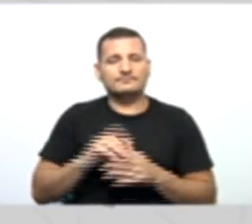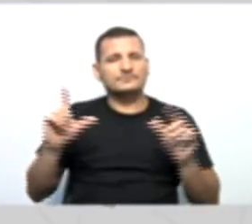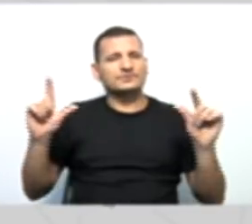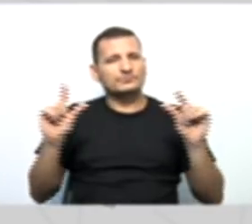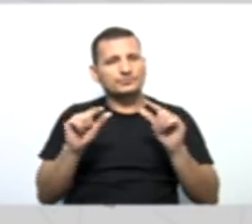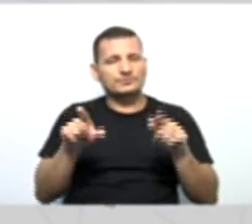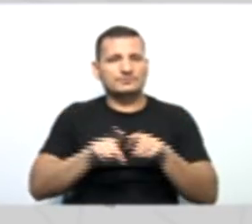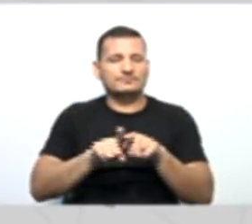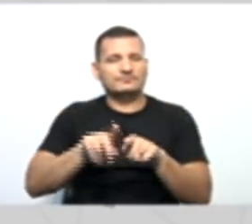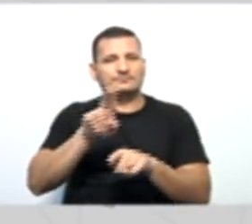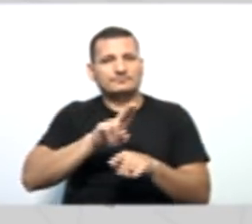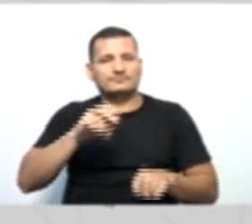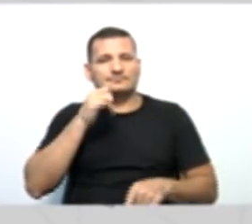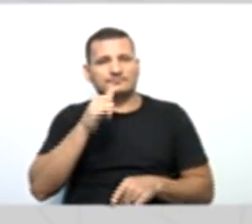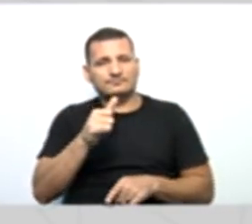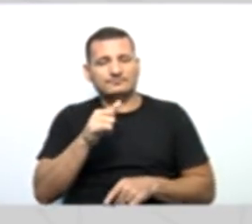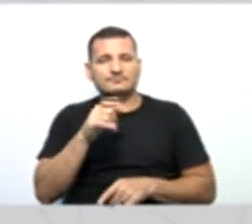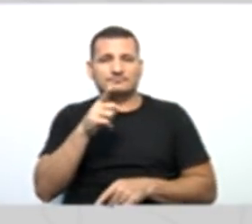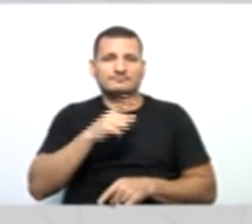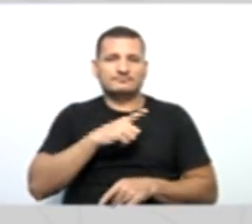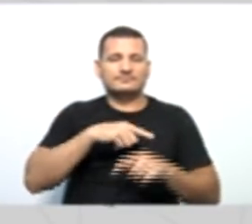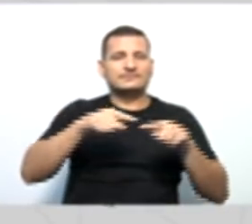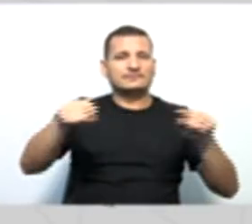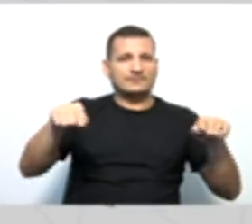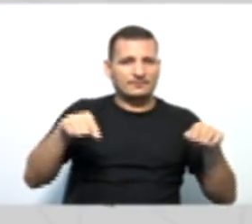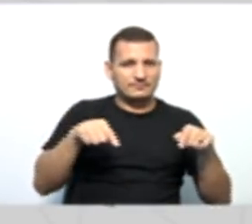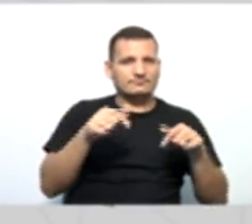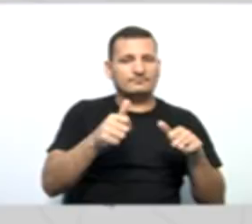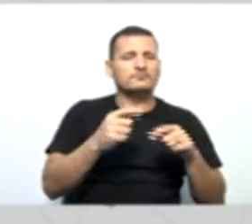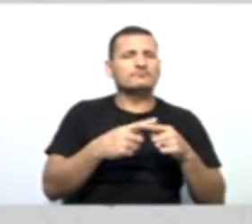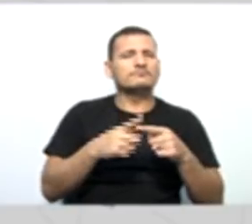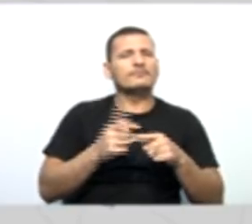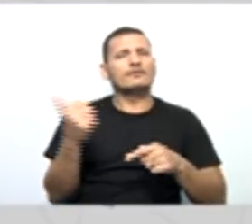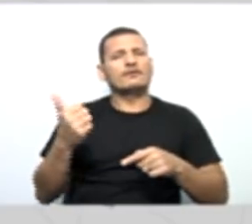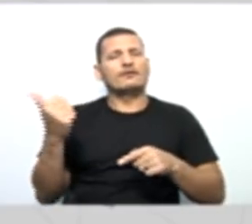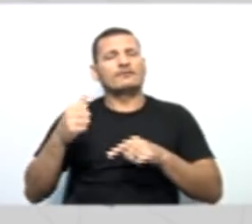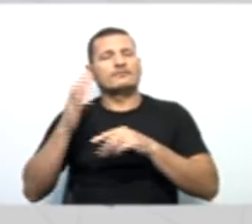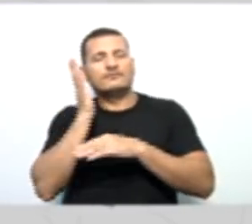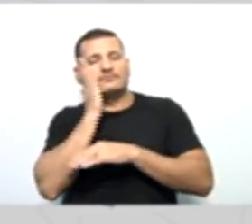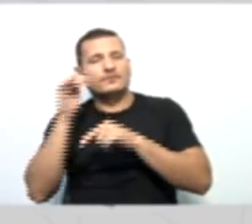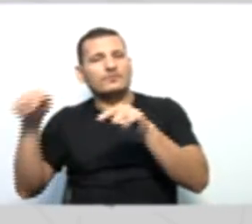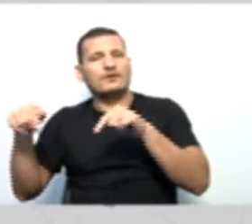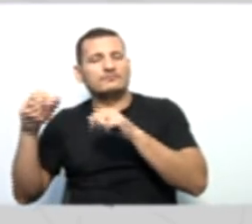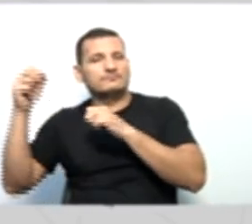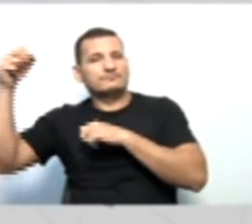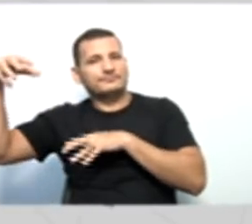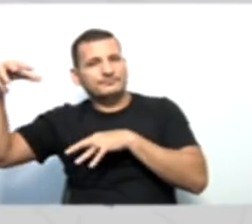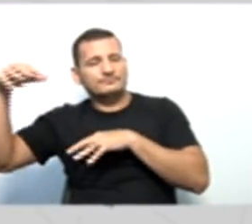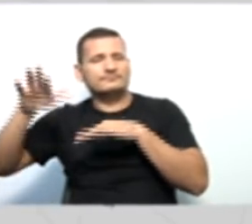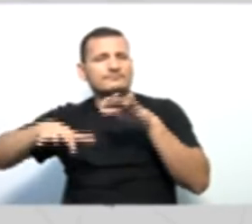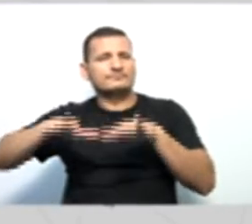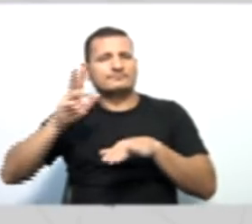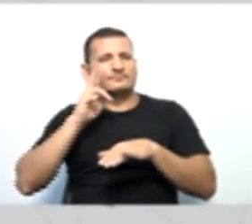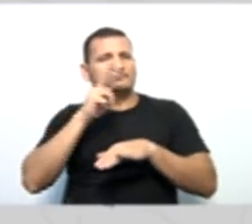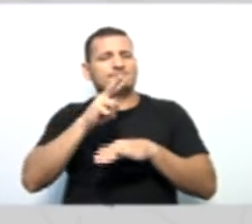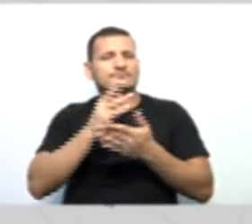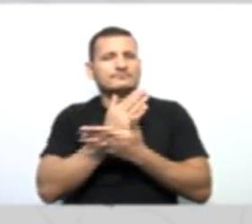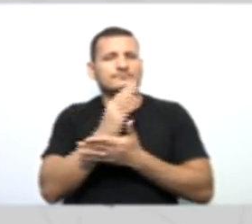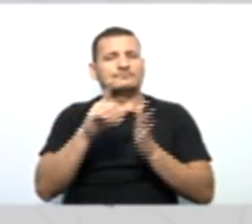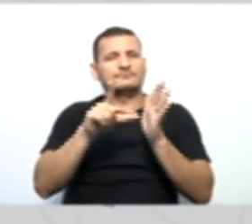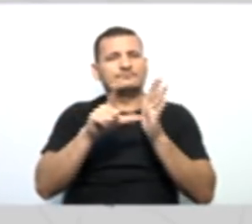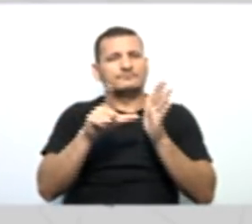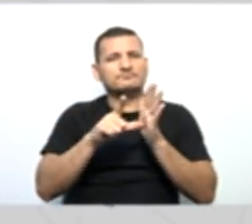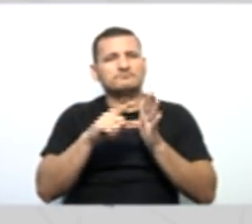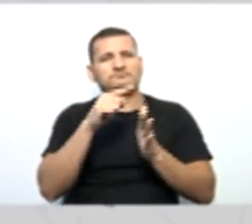de energia, está na sala, beleza, por que as luzes do quarto estão ligadas? Vai sair da empresa, eu vejo algumas lojas